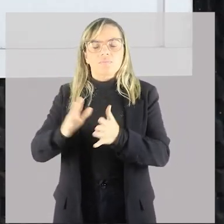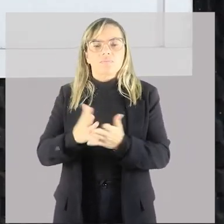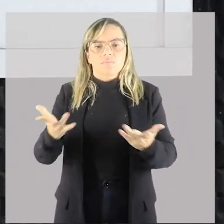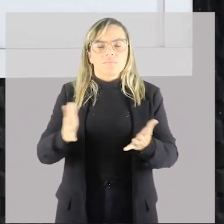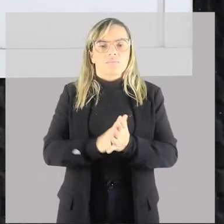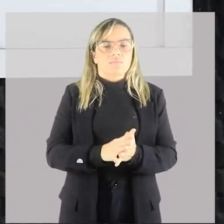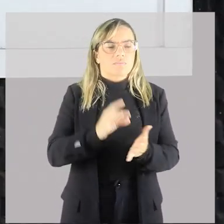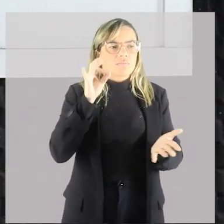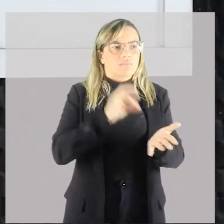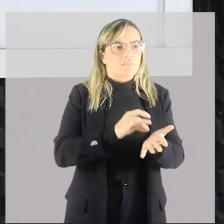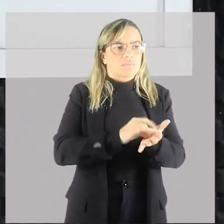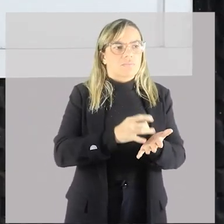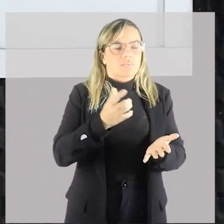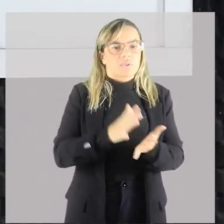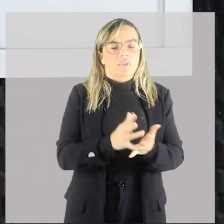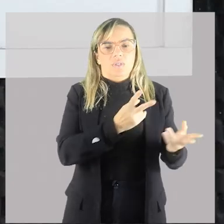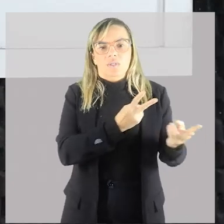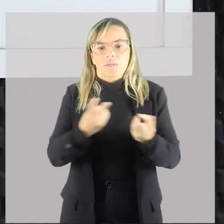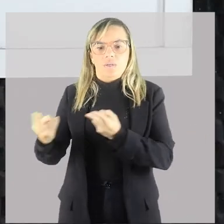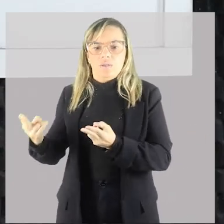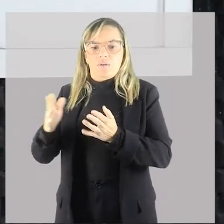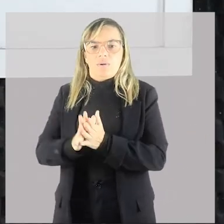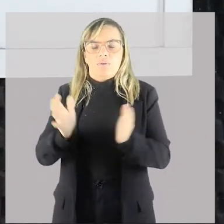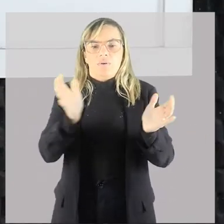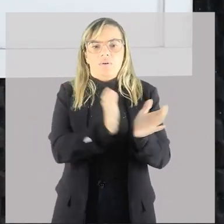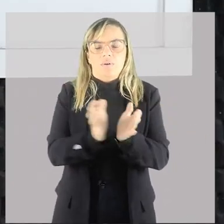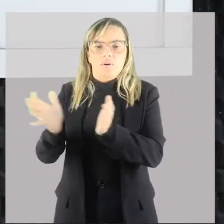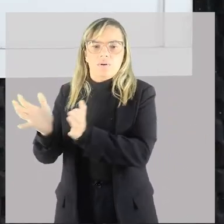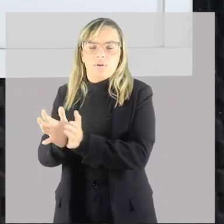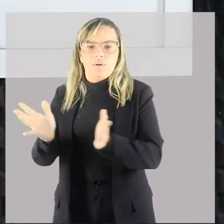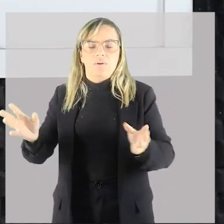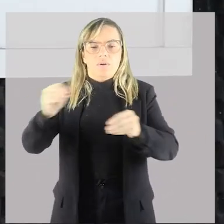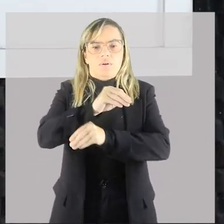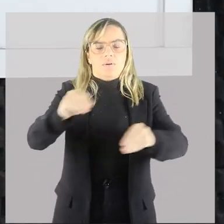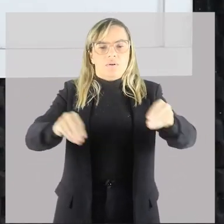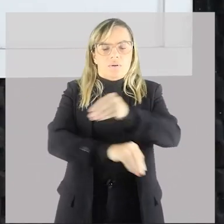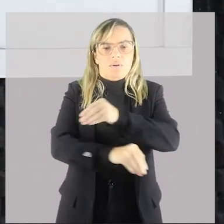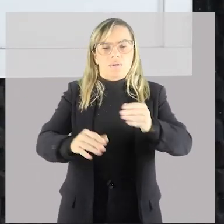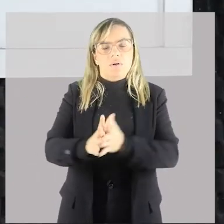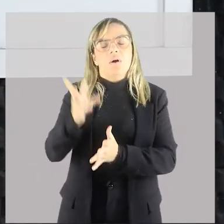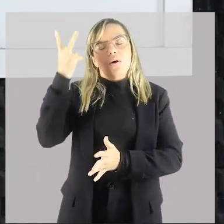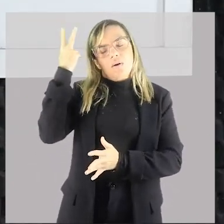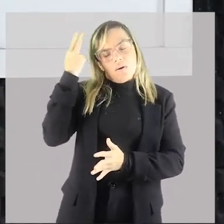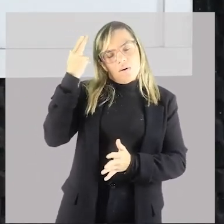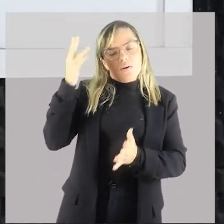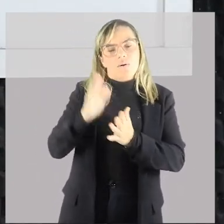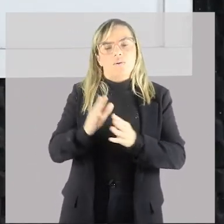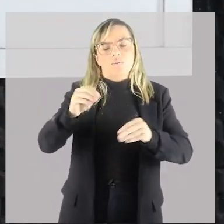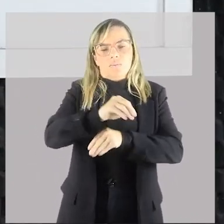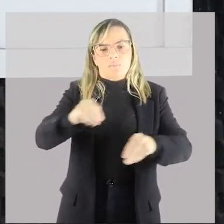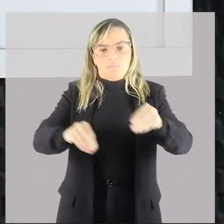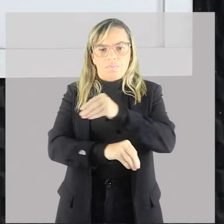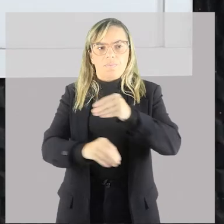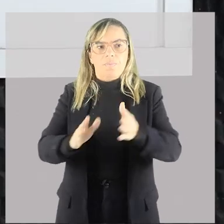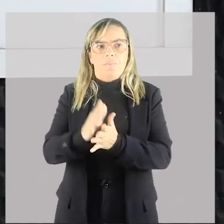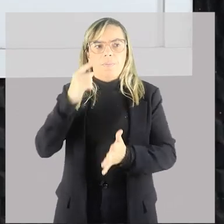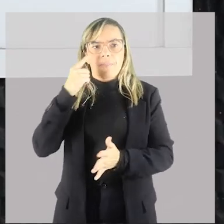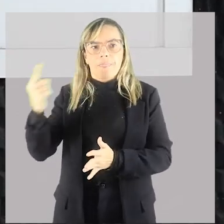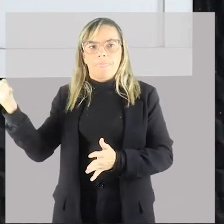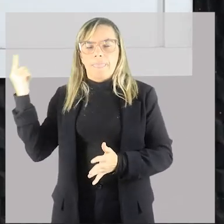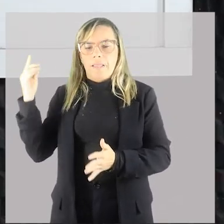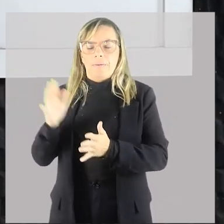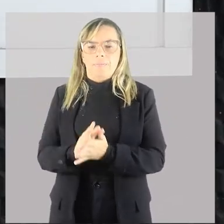de elementos para formar grupos, né? Então, é um problema geralmente de permutação. Bom, agora tem dois problemas